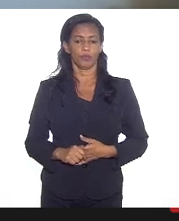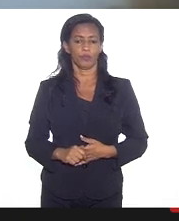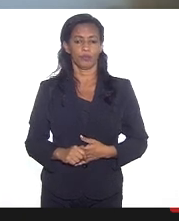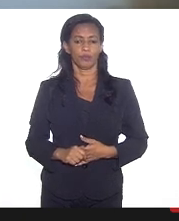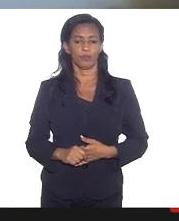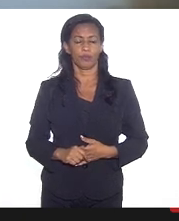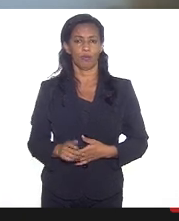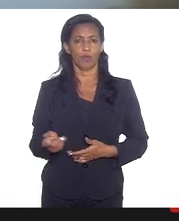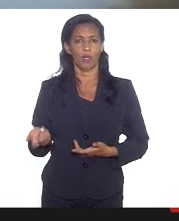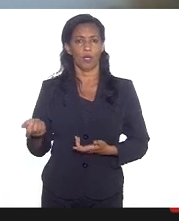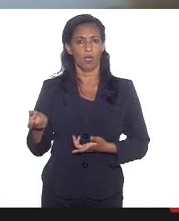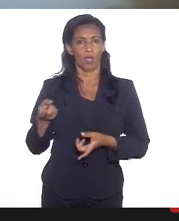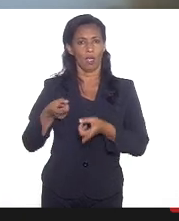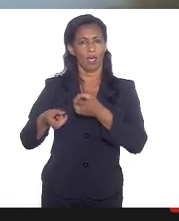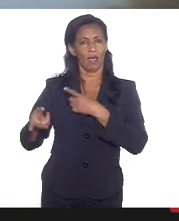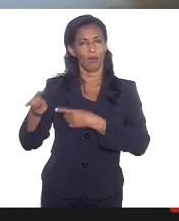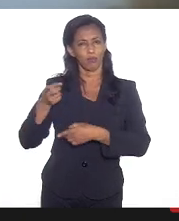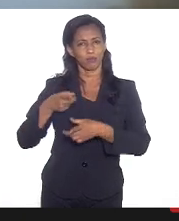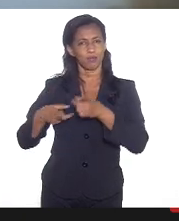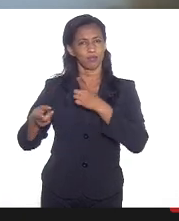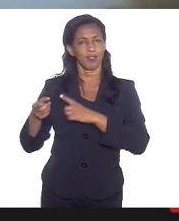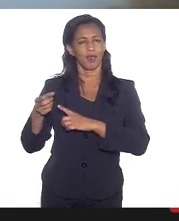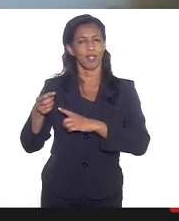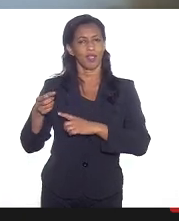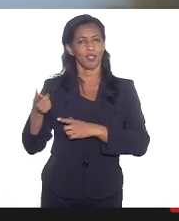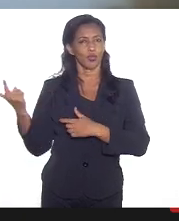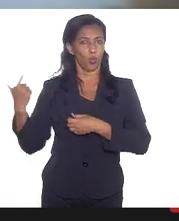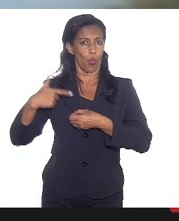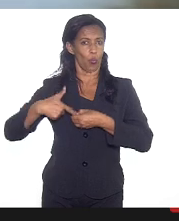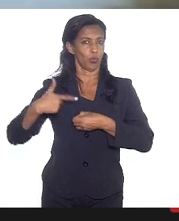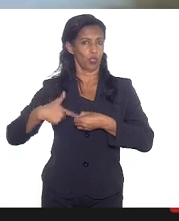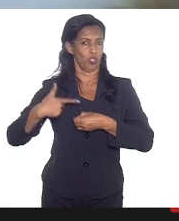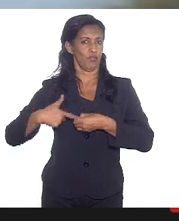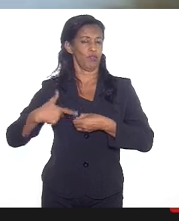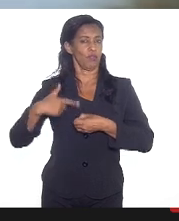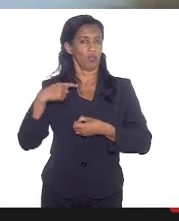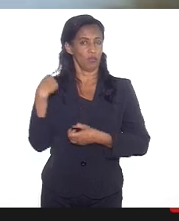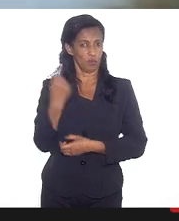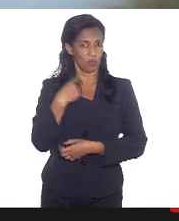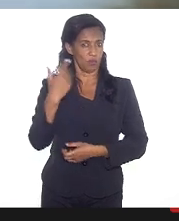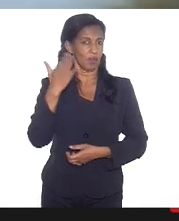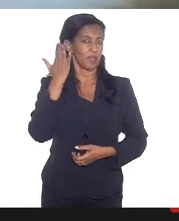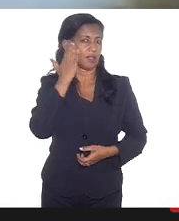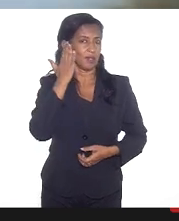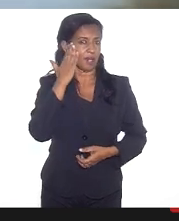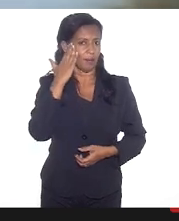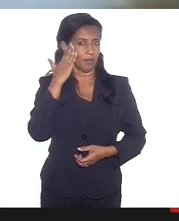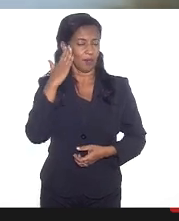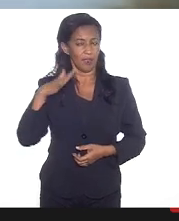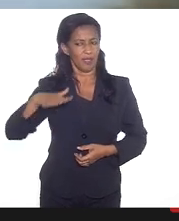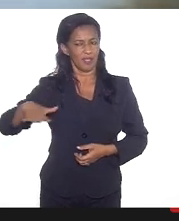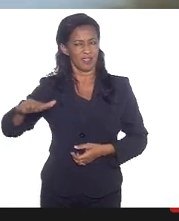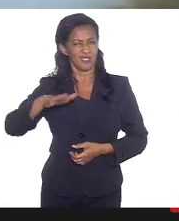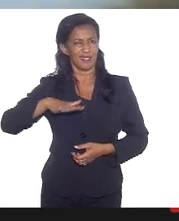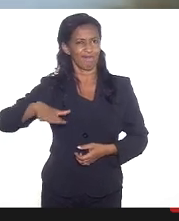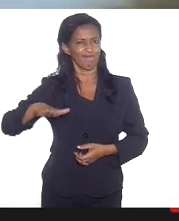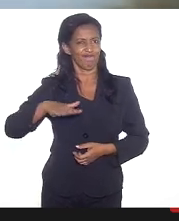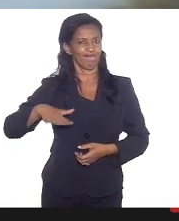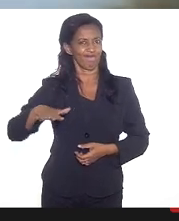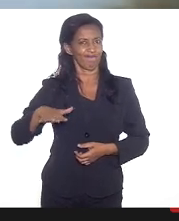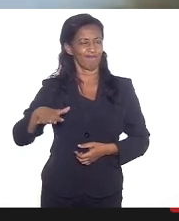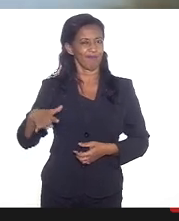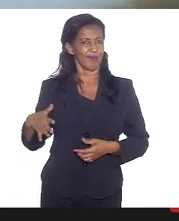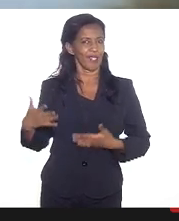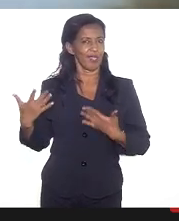a comercialização de combustível. E todos nós sabemos que essa é uma área muito sensível.